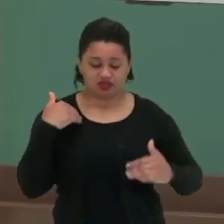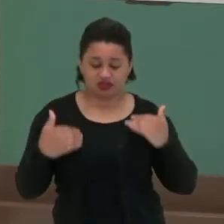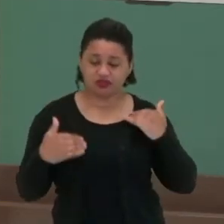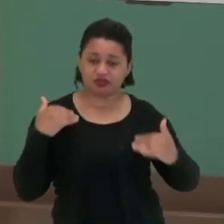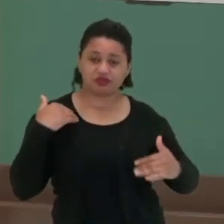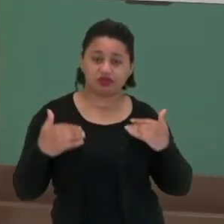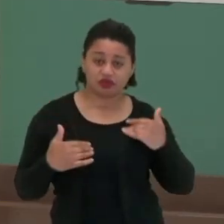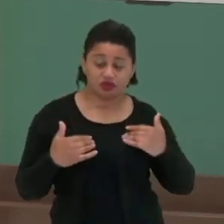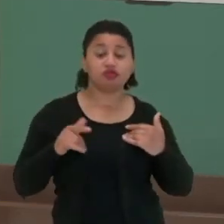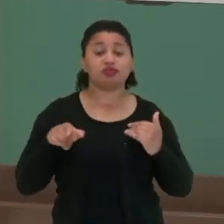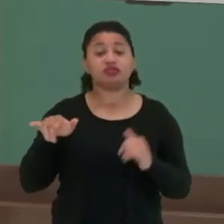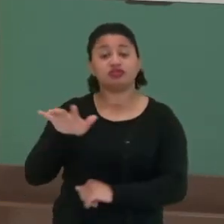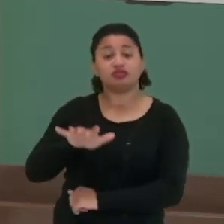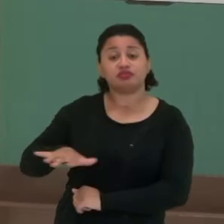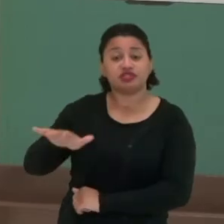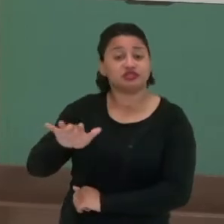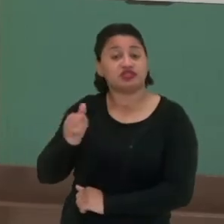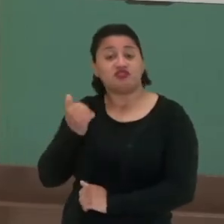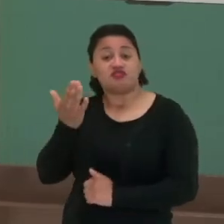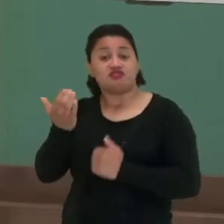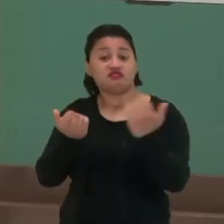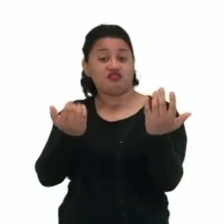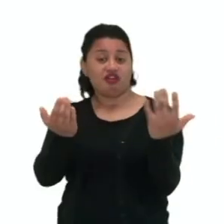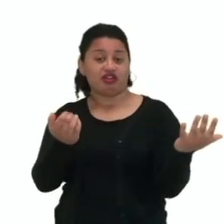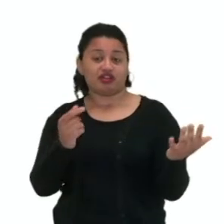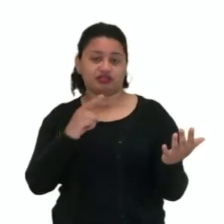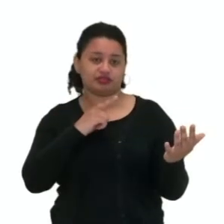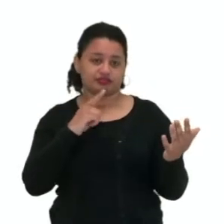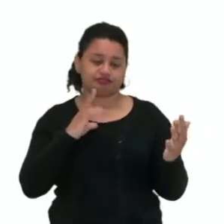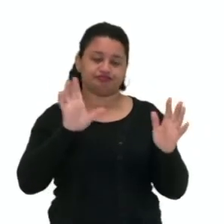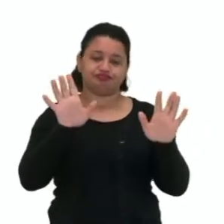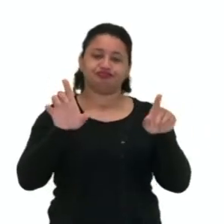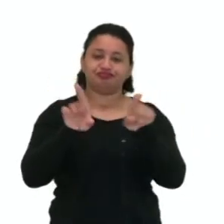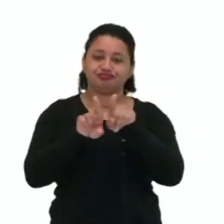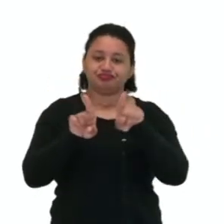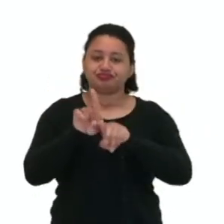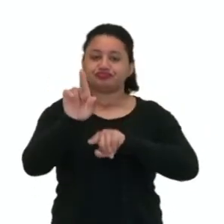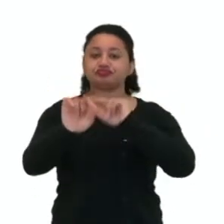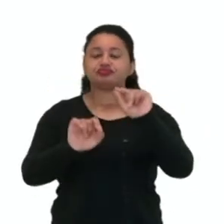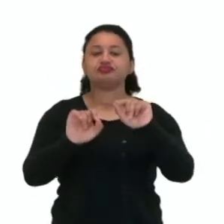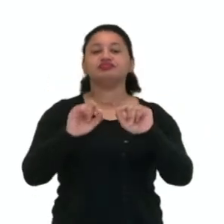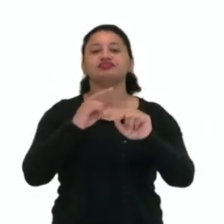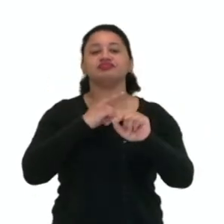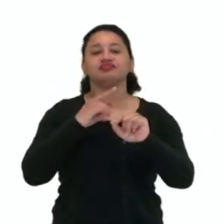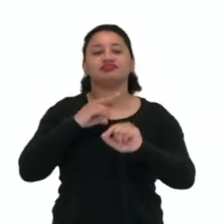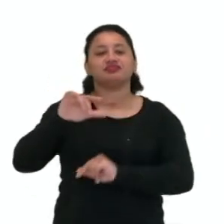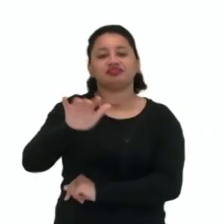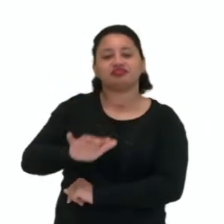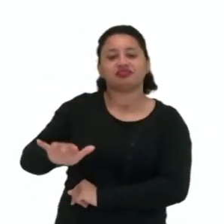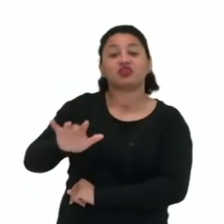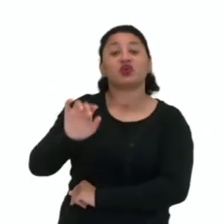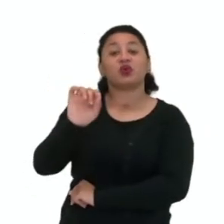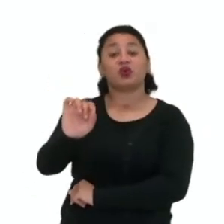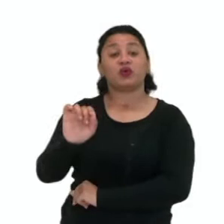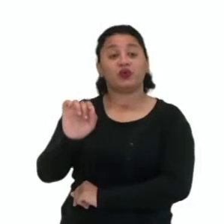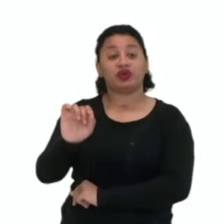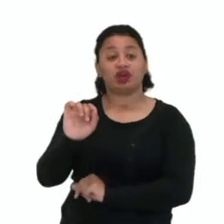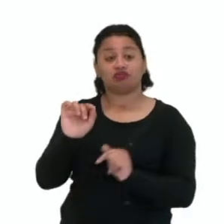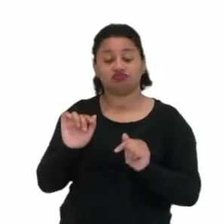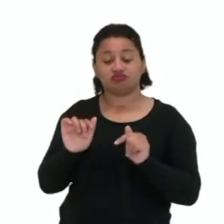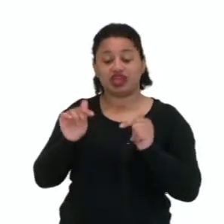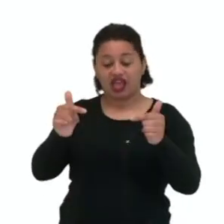para alguma situação externa. Além disso, nós temos uma situação que nós chamamos de